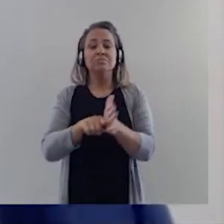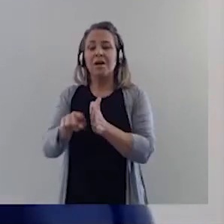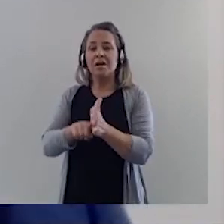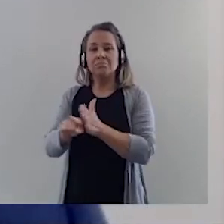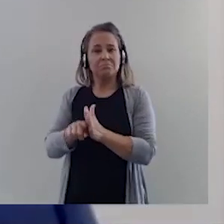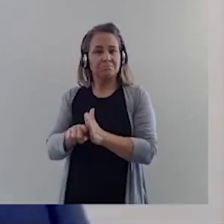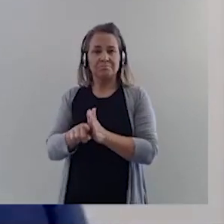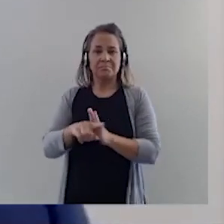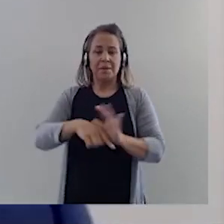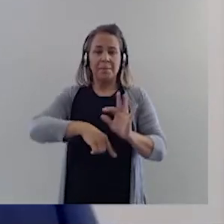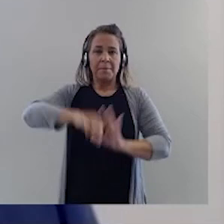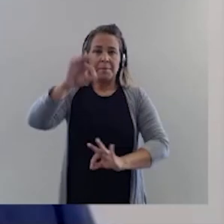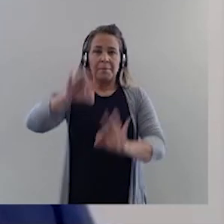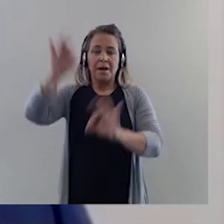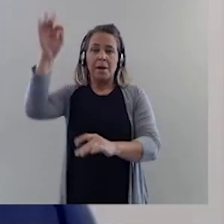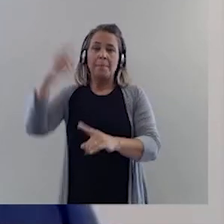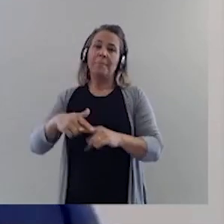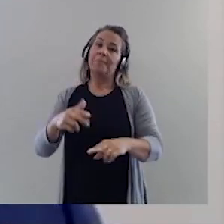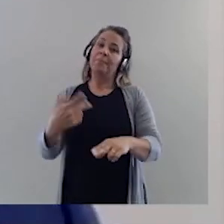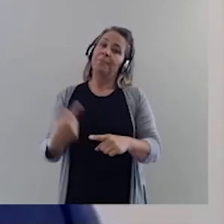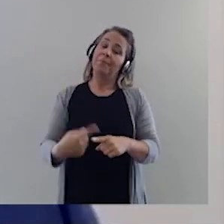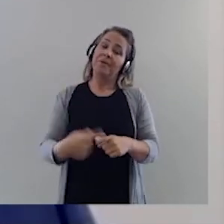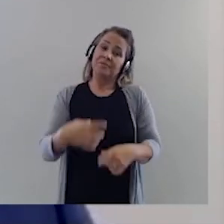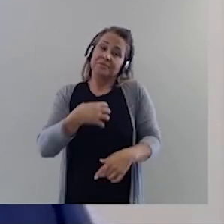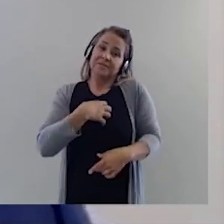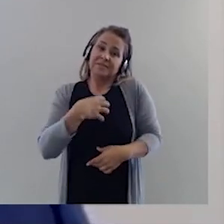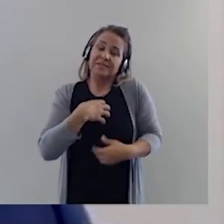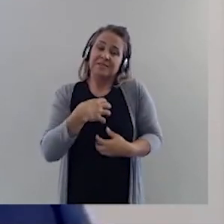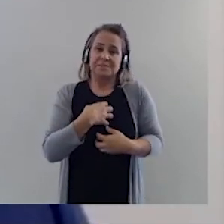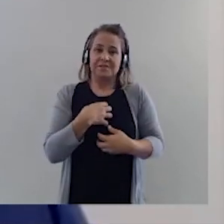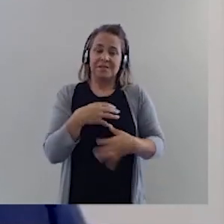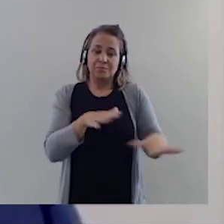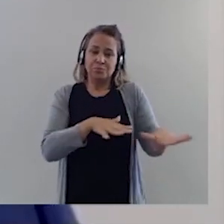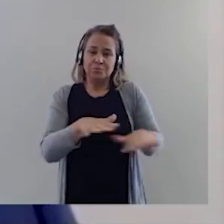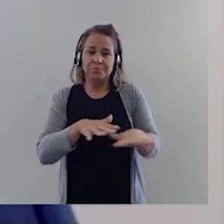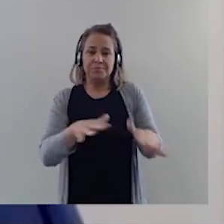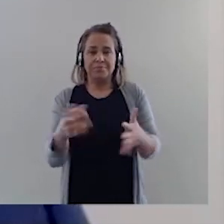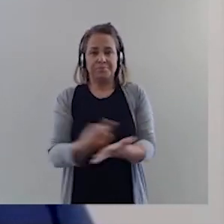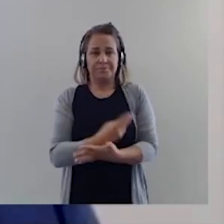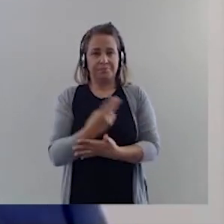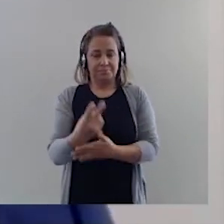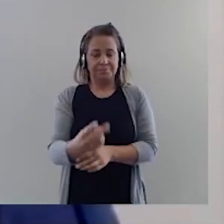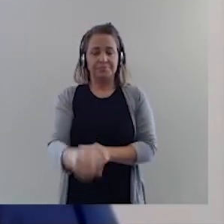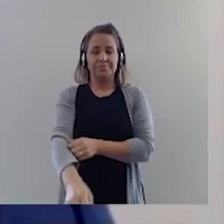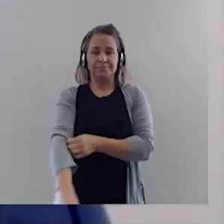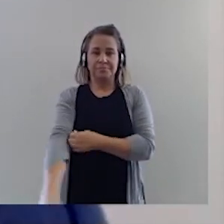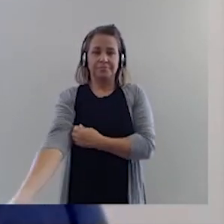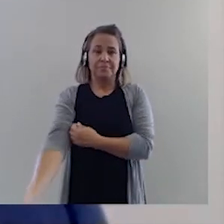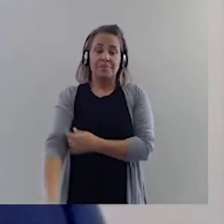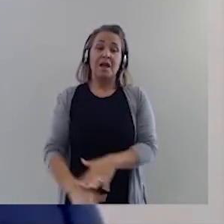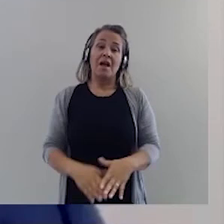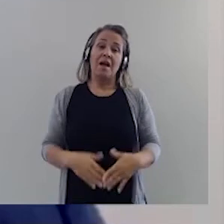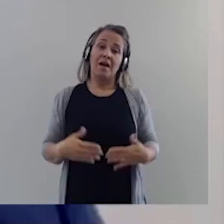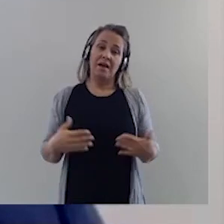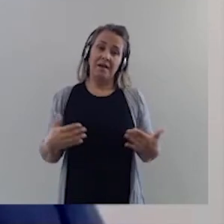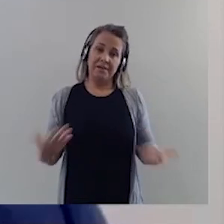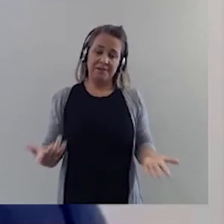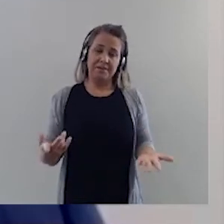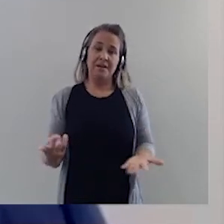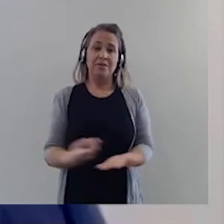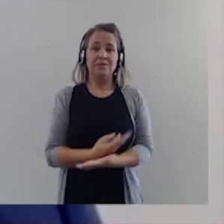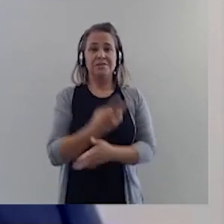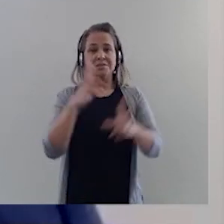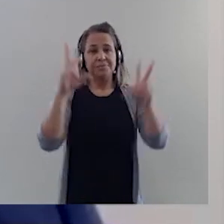para isso, por causa da sensibilidade e do fluxo, do movimento ali, né? E aí veio a questão